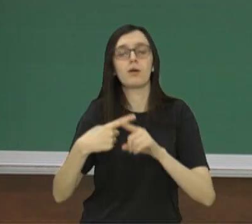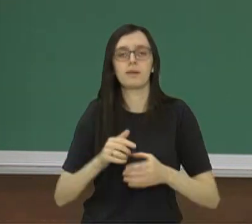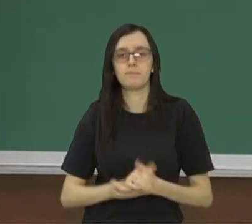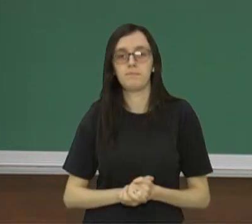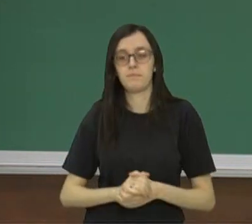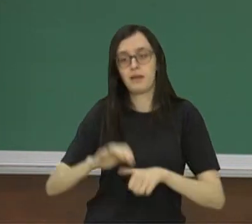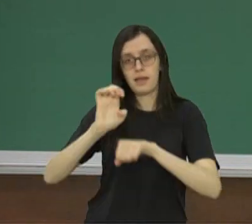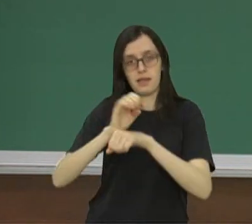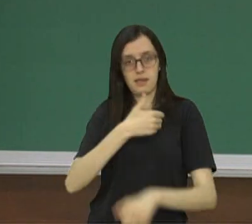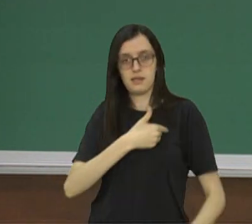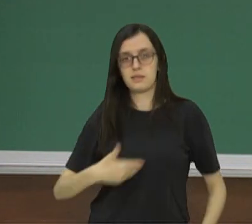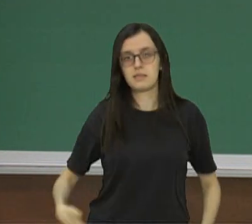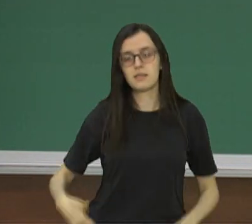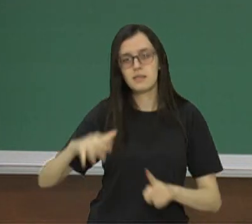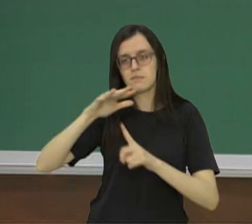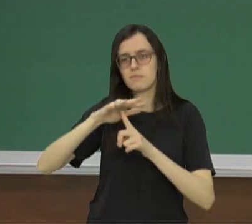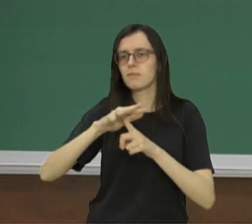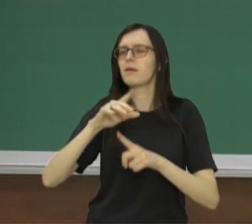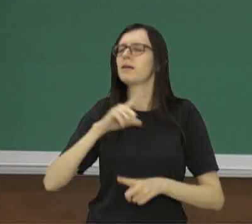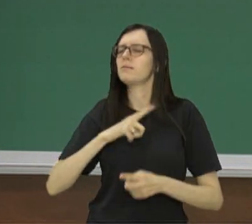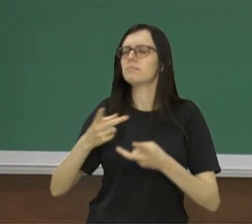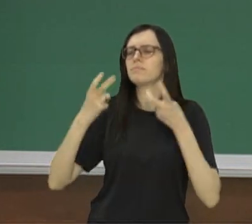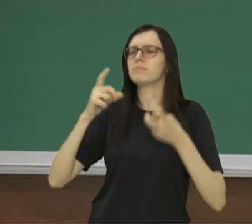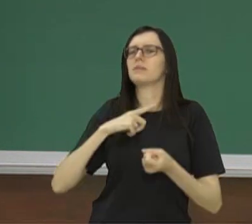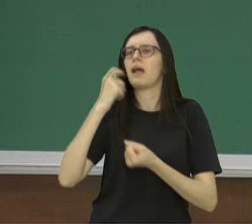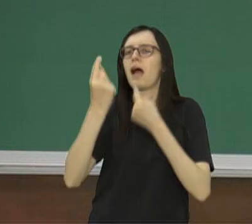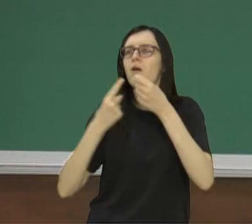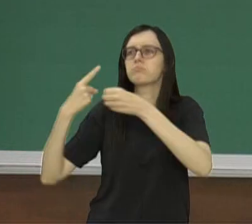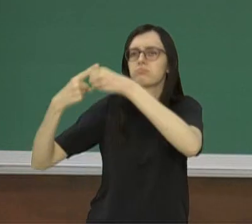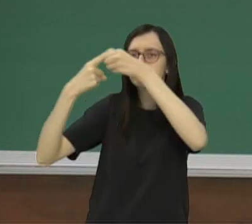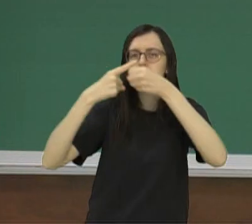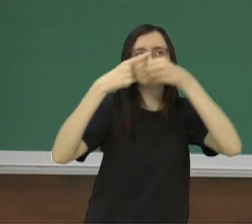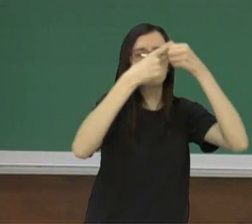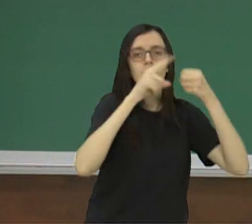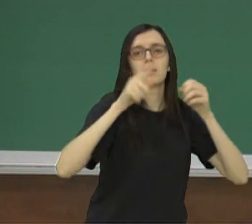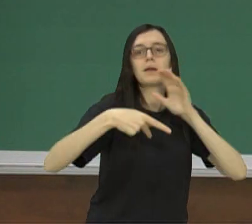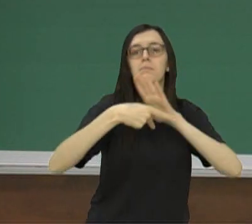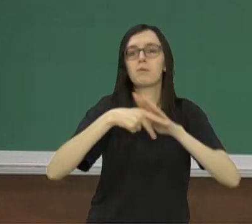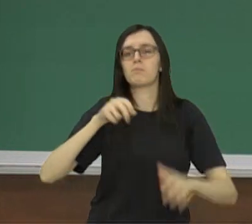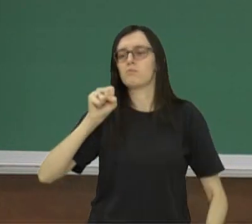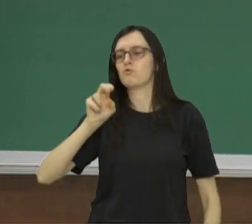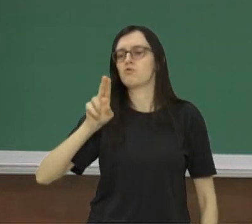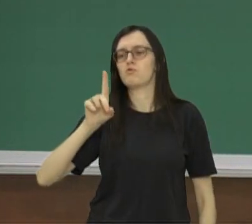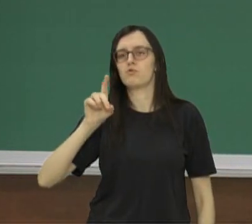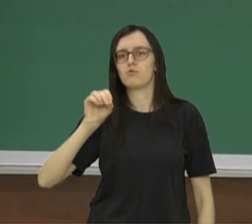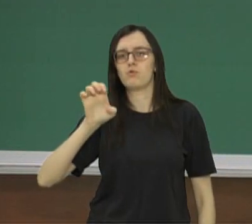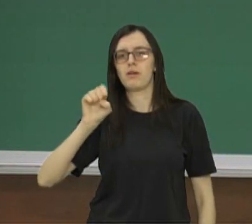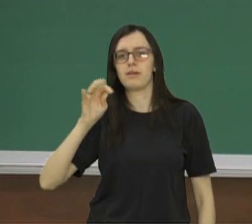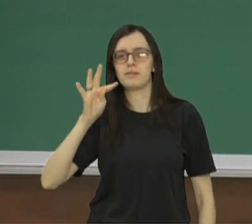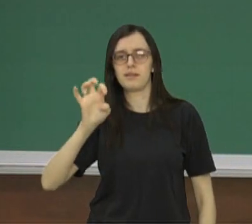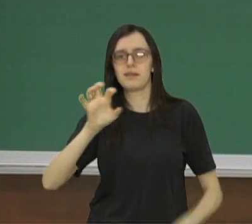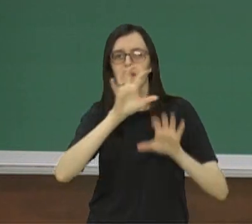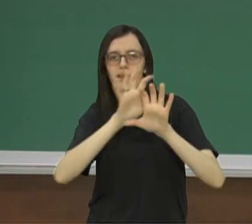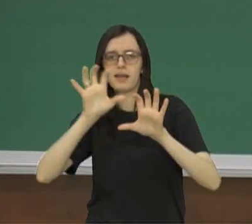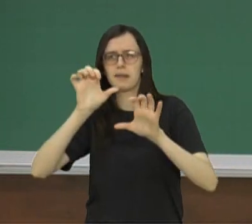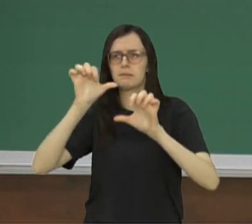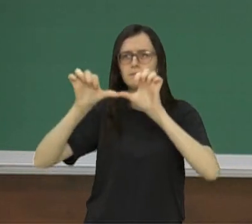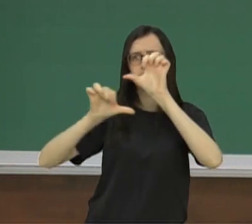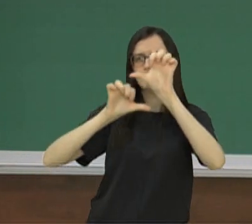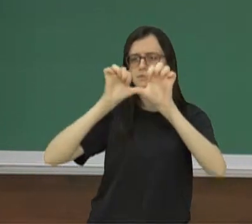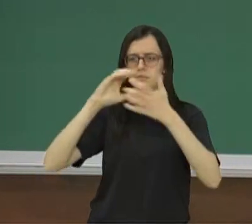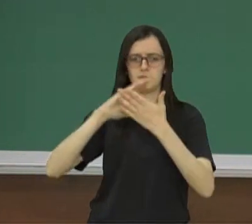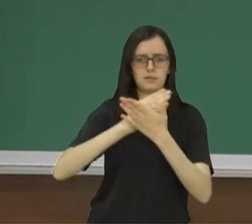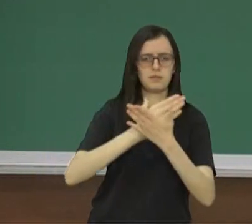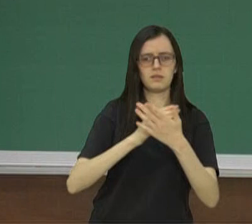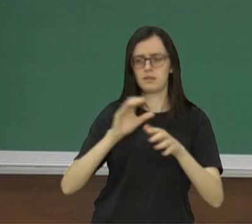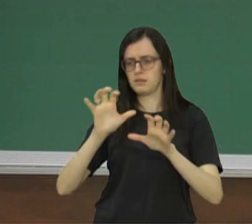do Paraná, ele entendeu que tem alguns municípios que pertencem à região sudoeste. Então, ele modificou um pouco ali a